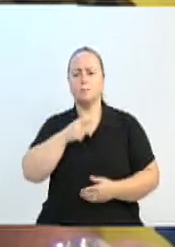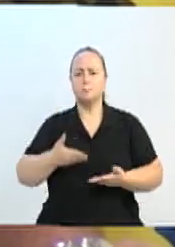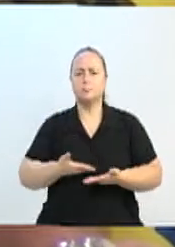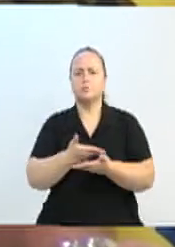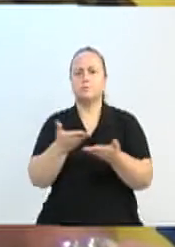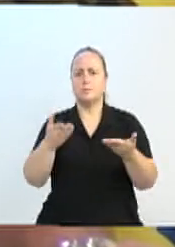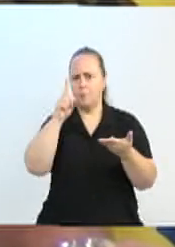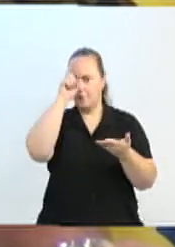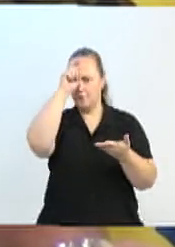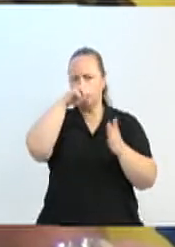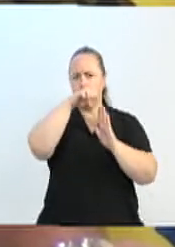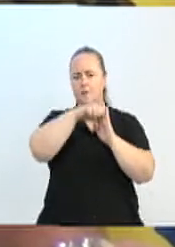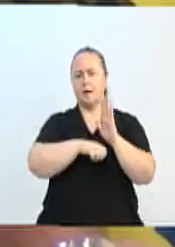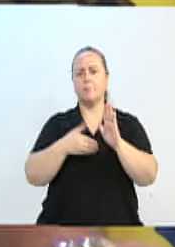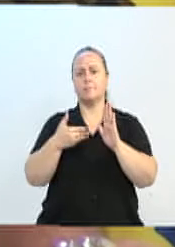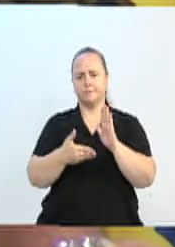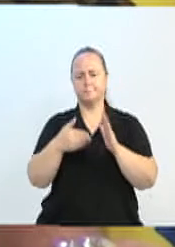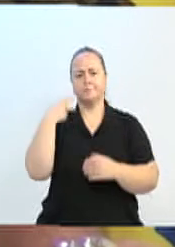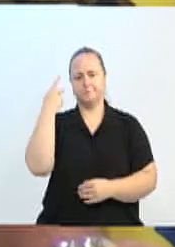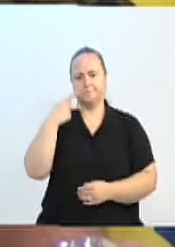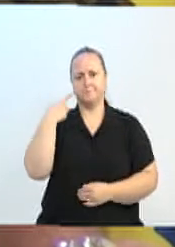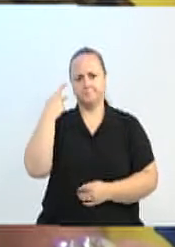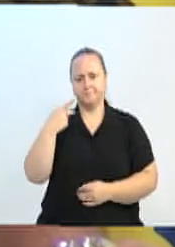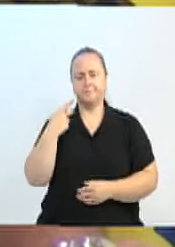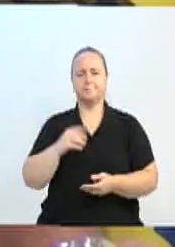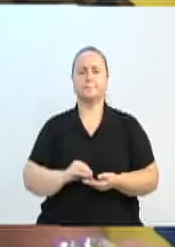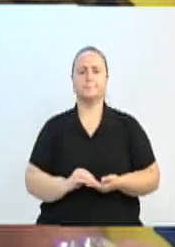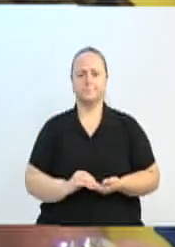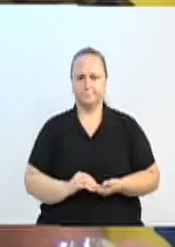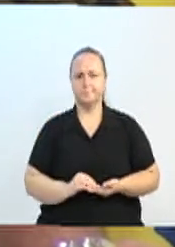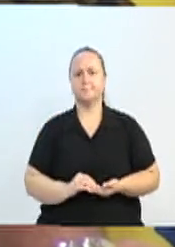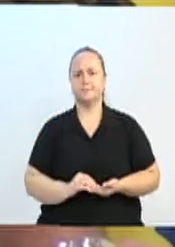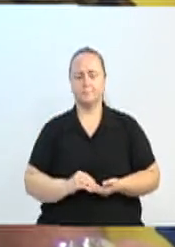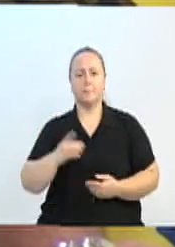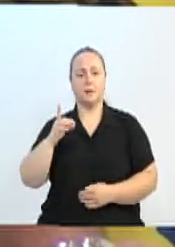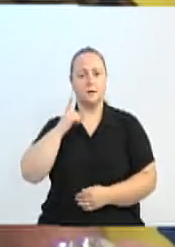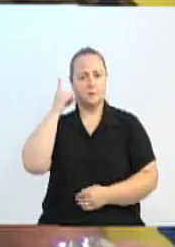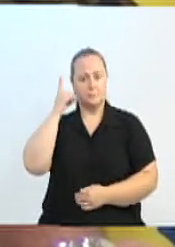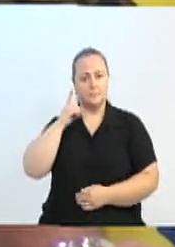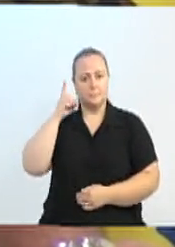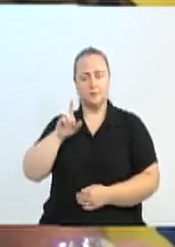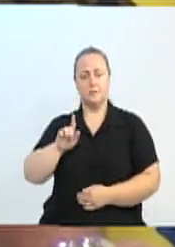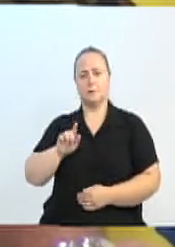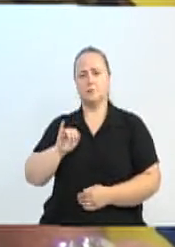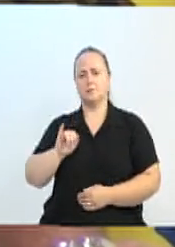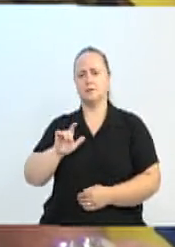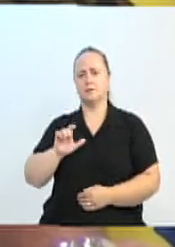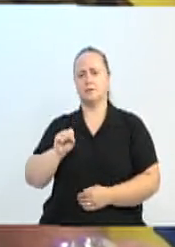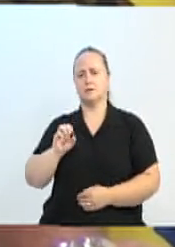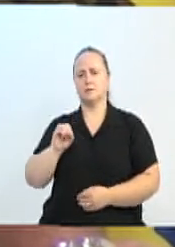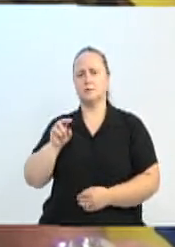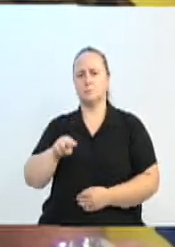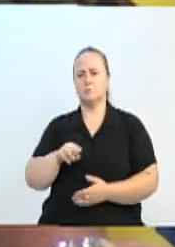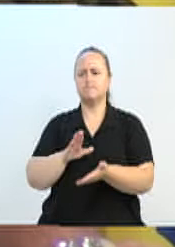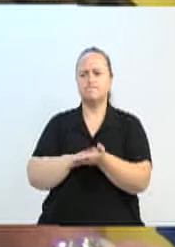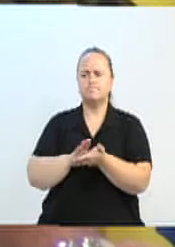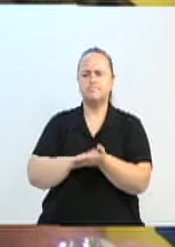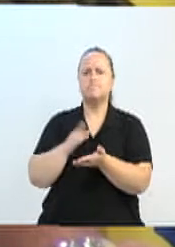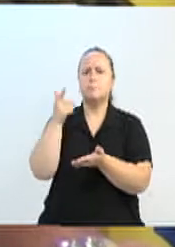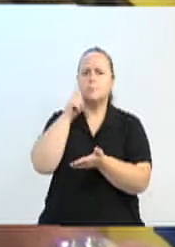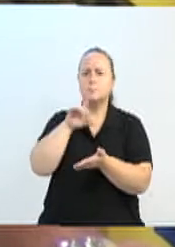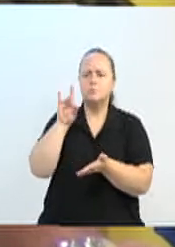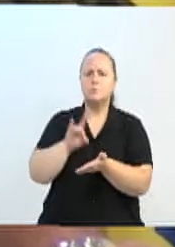através de emendas parlamentares do deputado federal Gilson é com muita cobrança conseguimos o